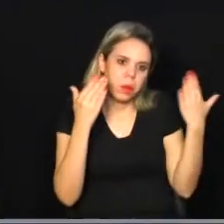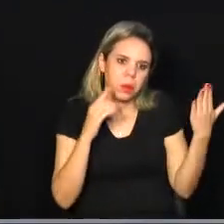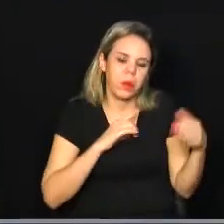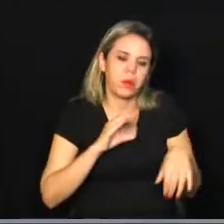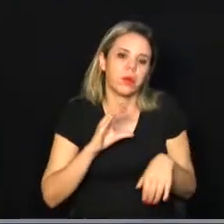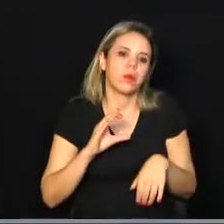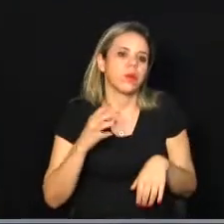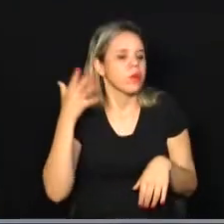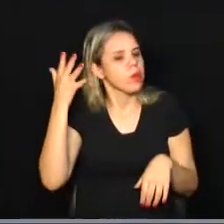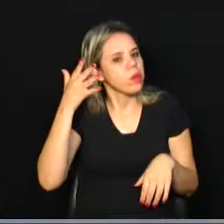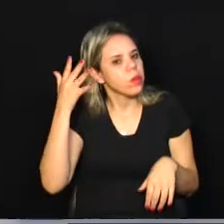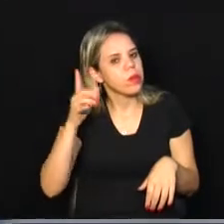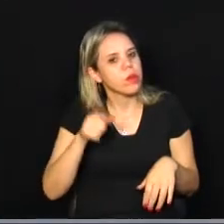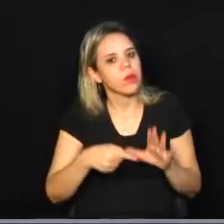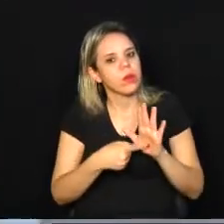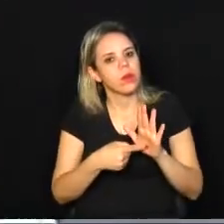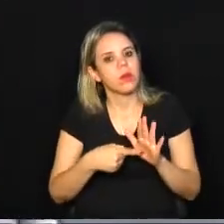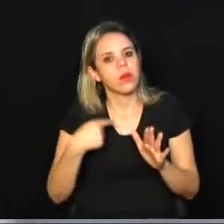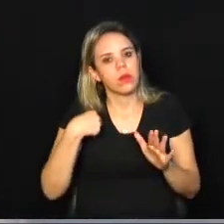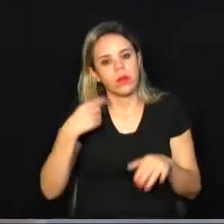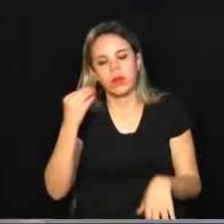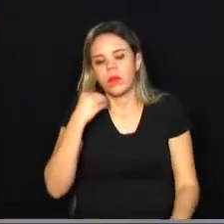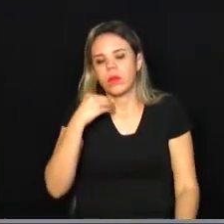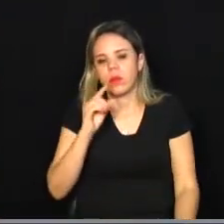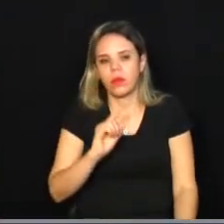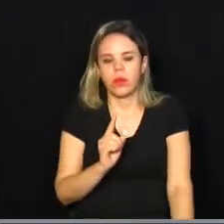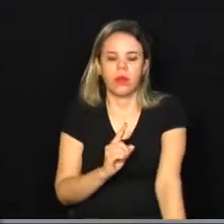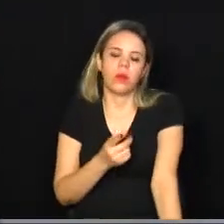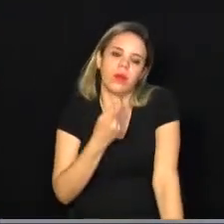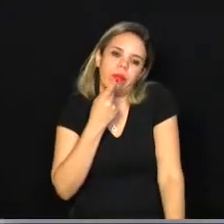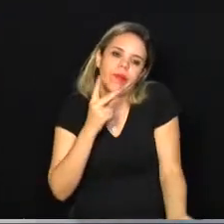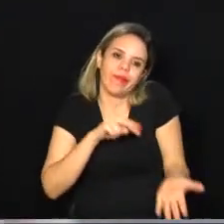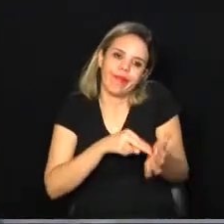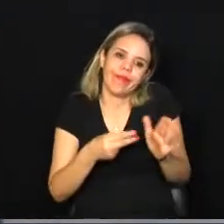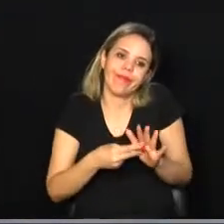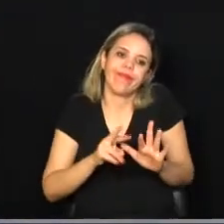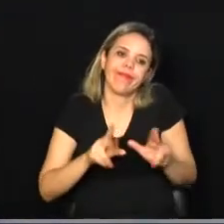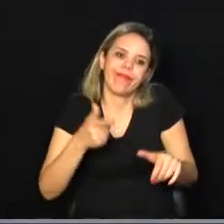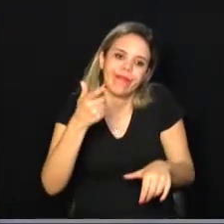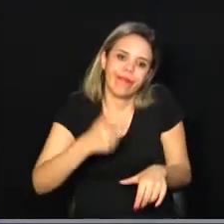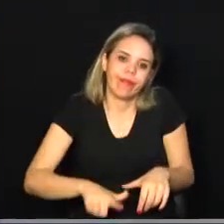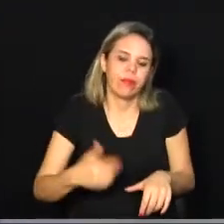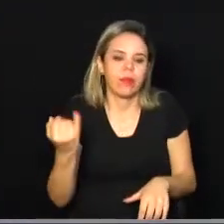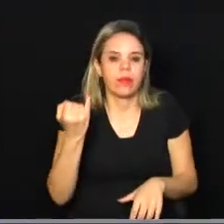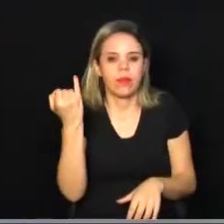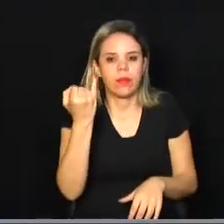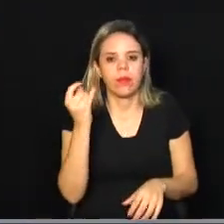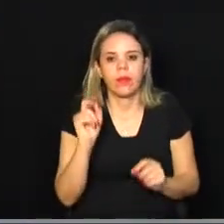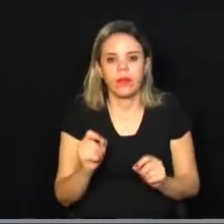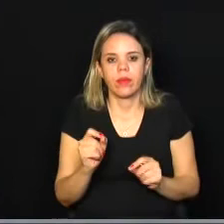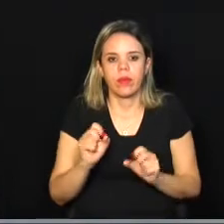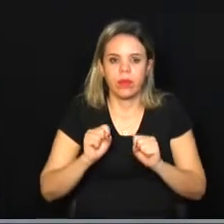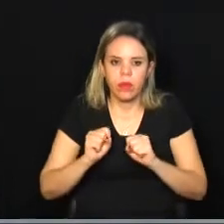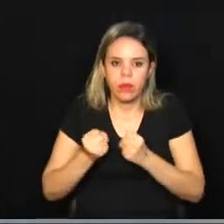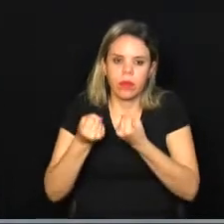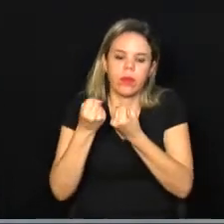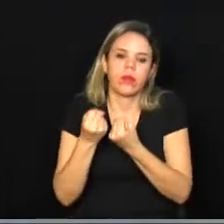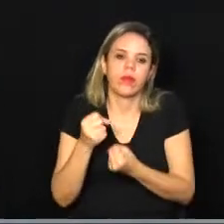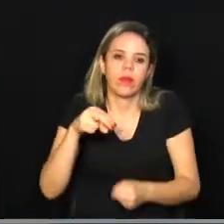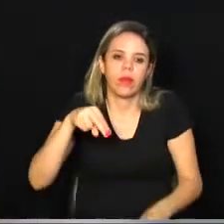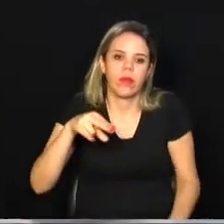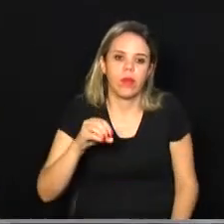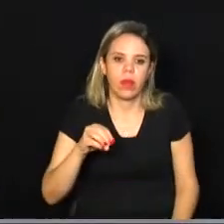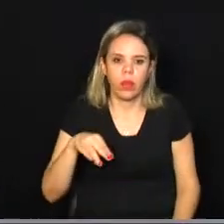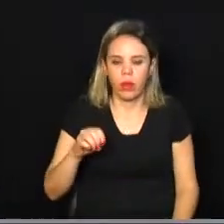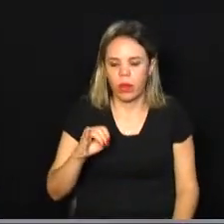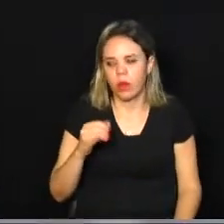coach mental, é sinal de que eu sou fraco mentalmente falando. E aí, de novo, a importância da bandeira que a Naomi Osaka e